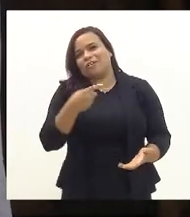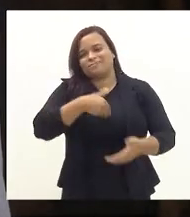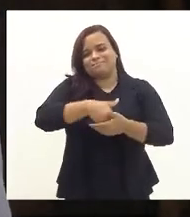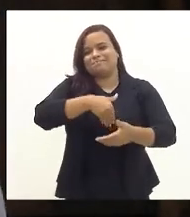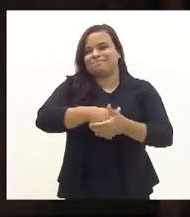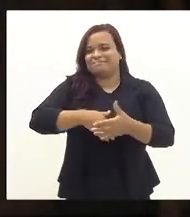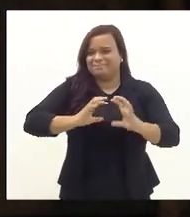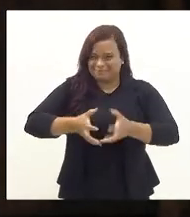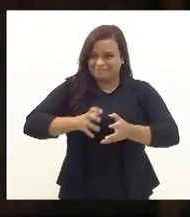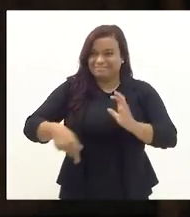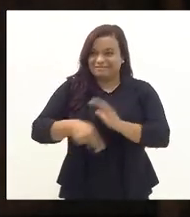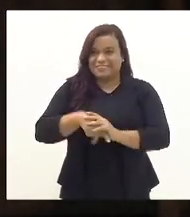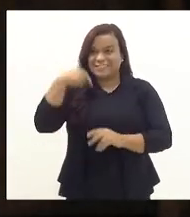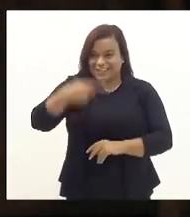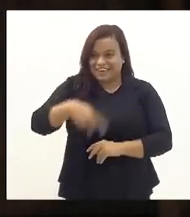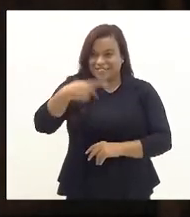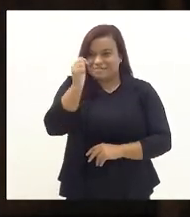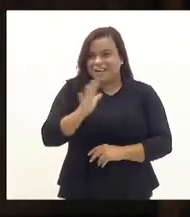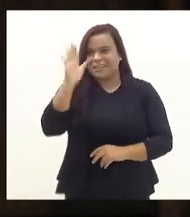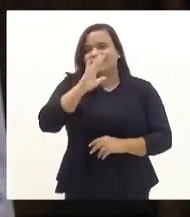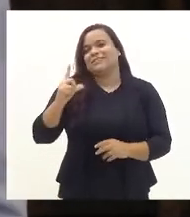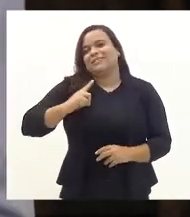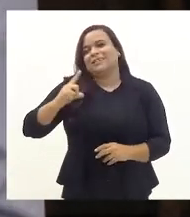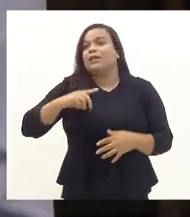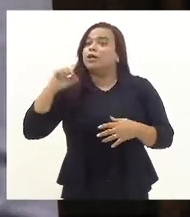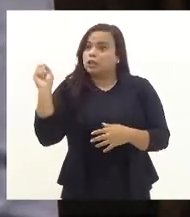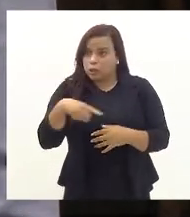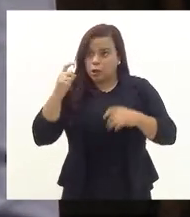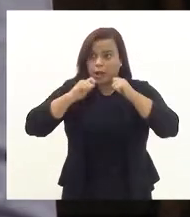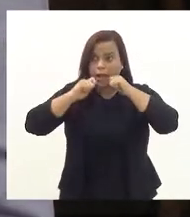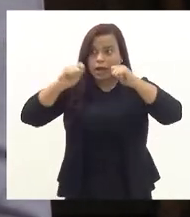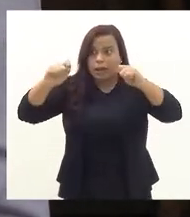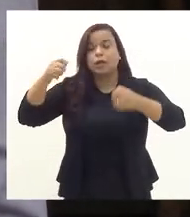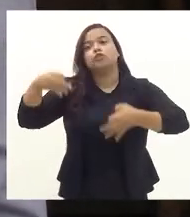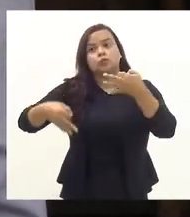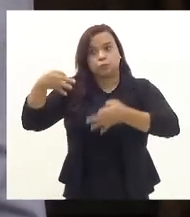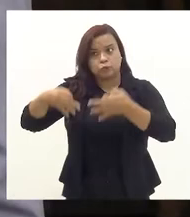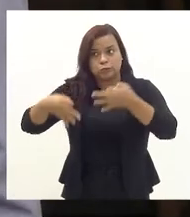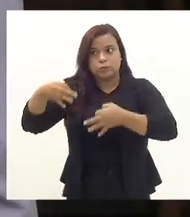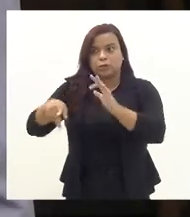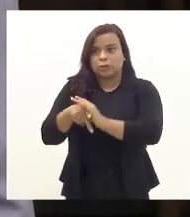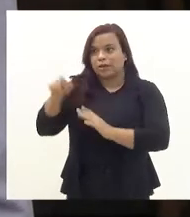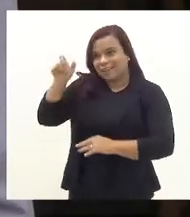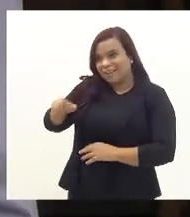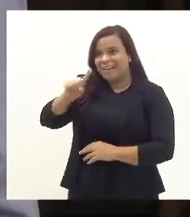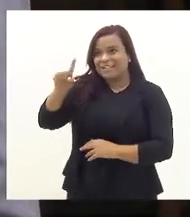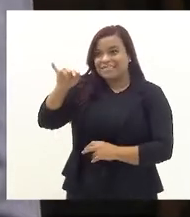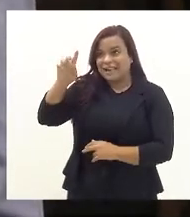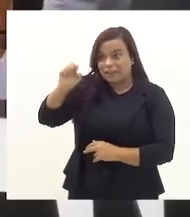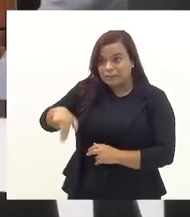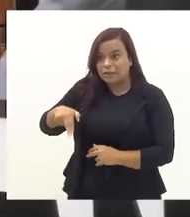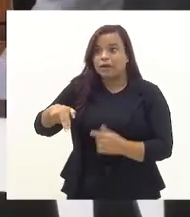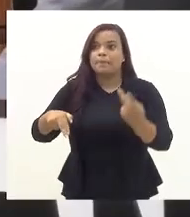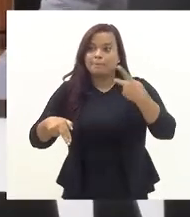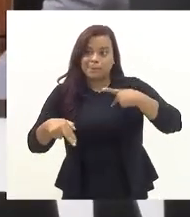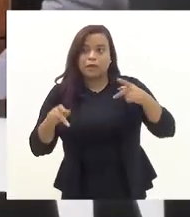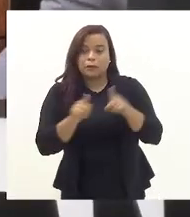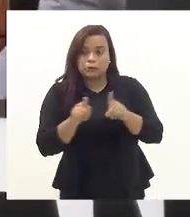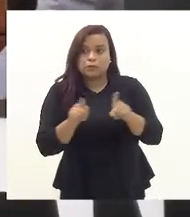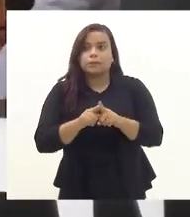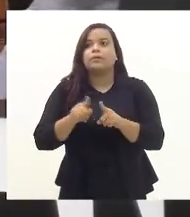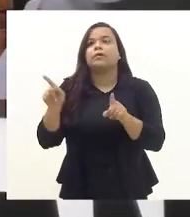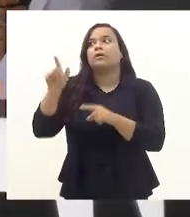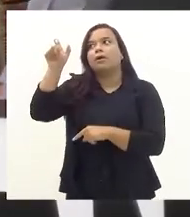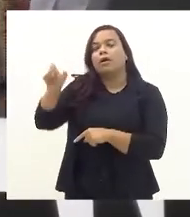dão. Nós estamos estudando as assessorias jurídicas da Zeidan, do nosso mandato. O André